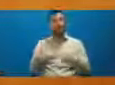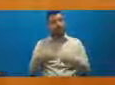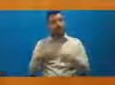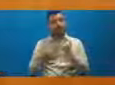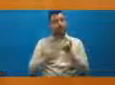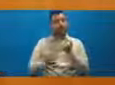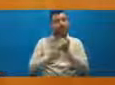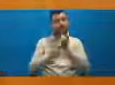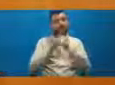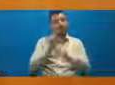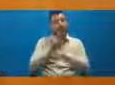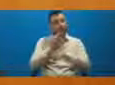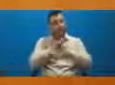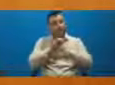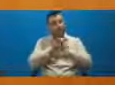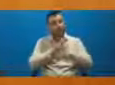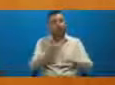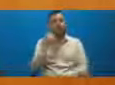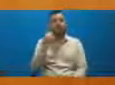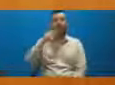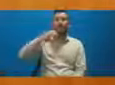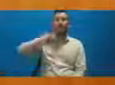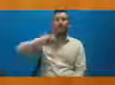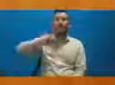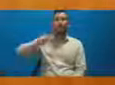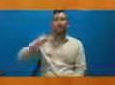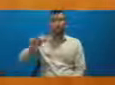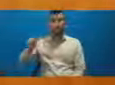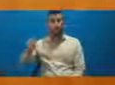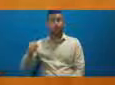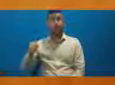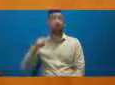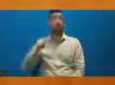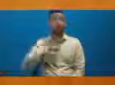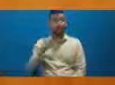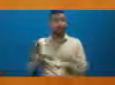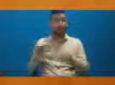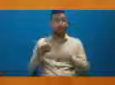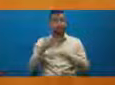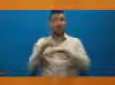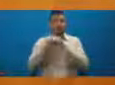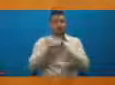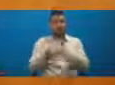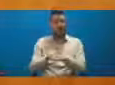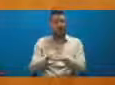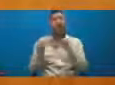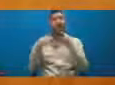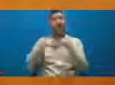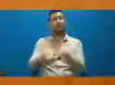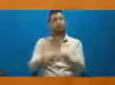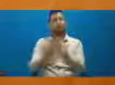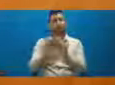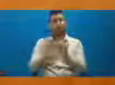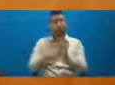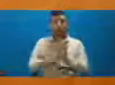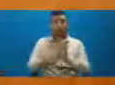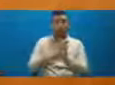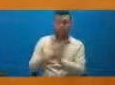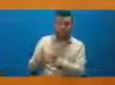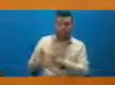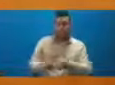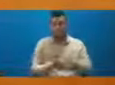Constituição de 1988 está sob ataque e ao mesmo tempo apresentar os caminhos